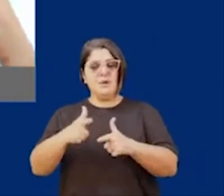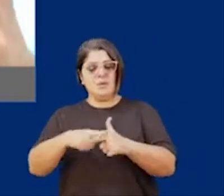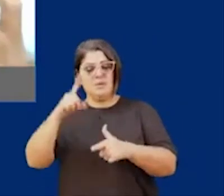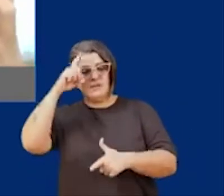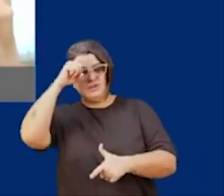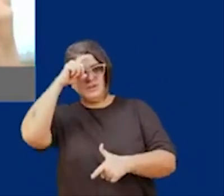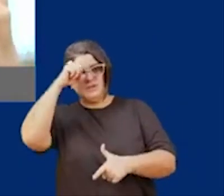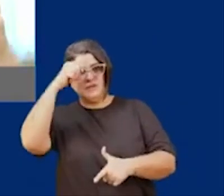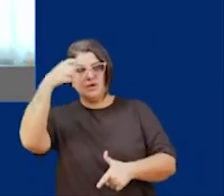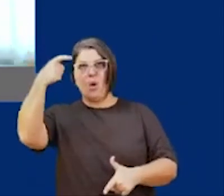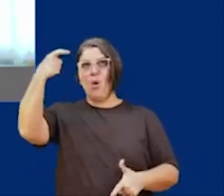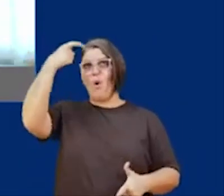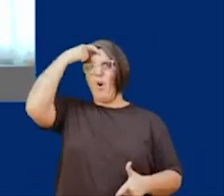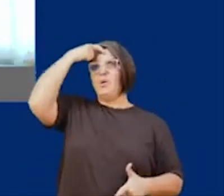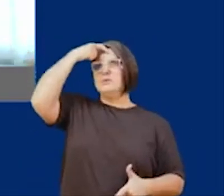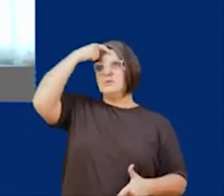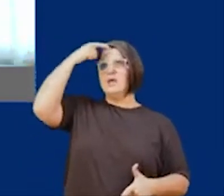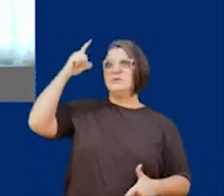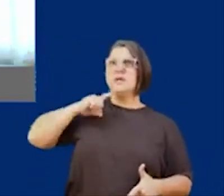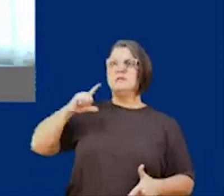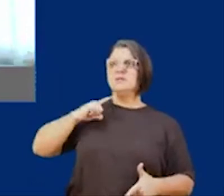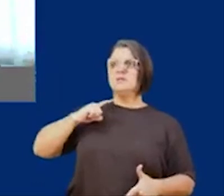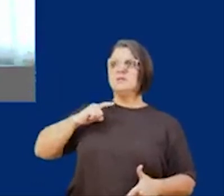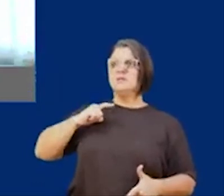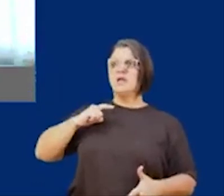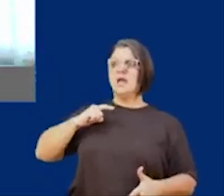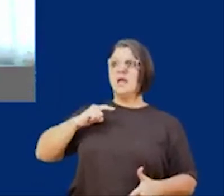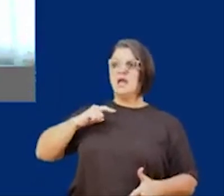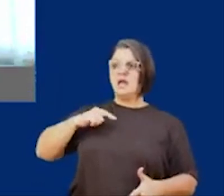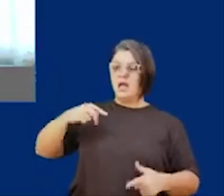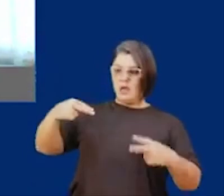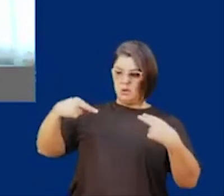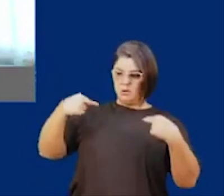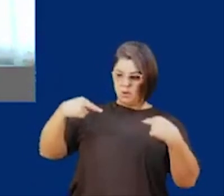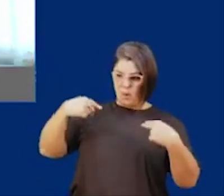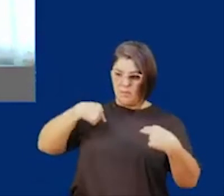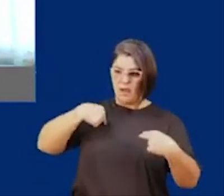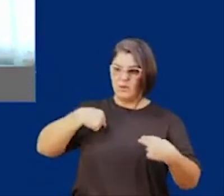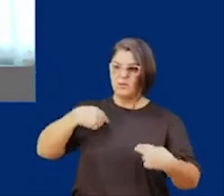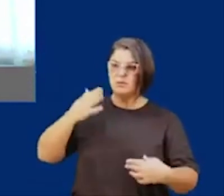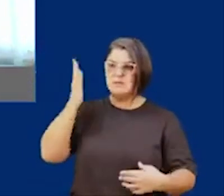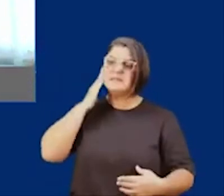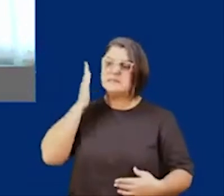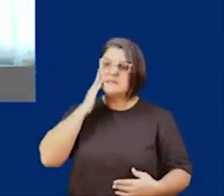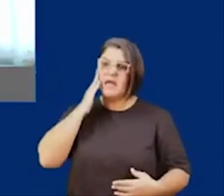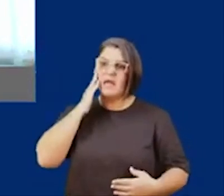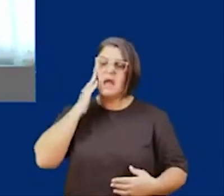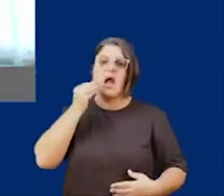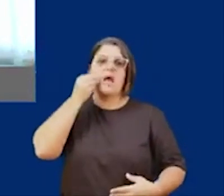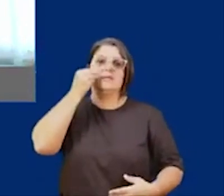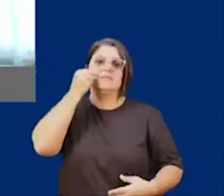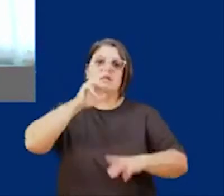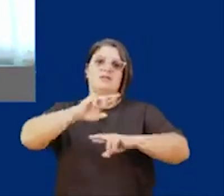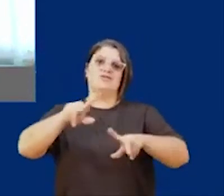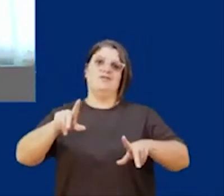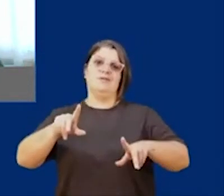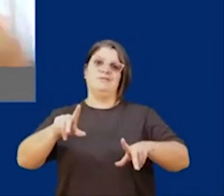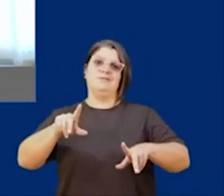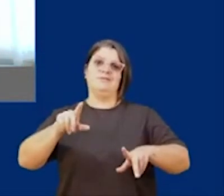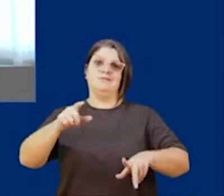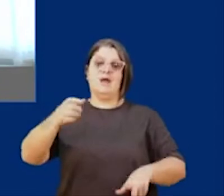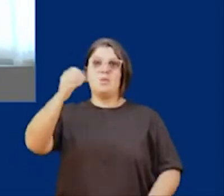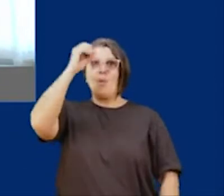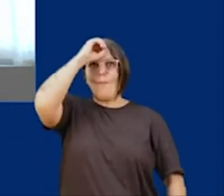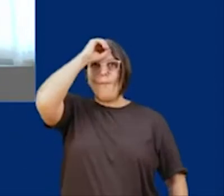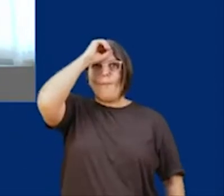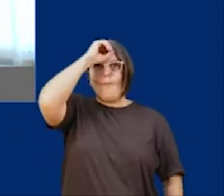tem consciência do que está acontecendo, sabe nomear o que está acontecendo, é outra experiência. Quando você não tem, a